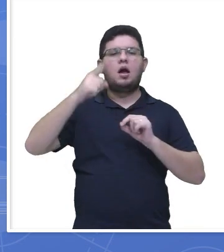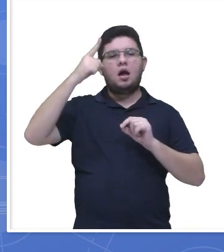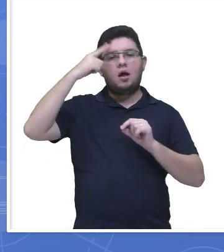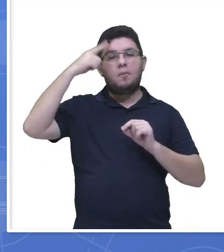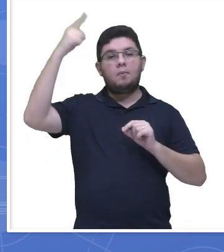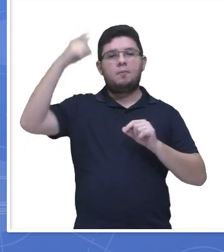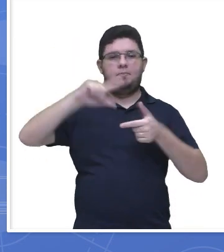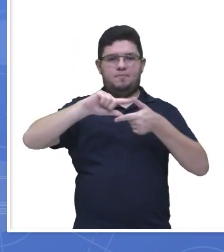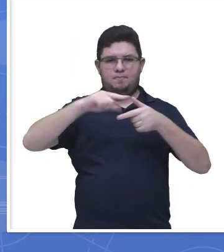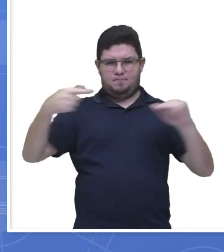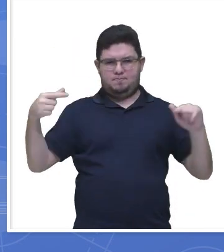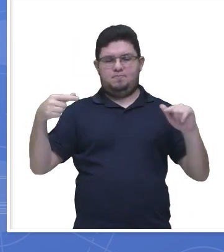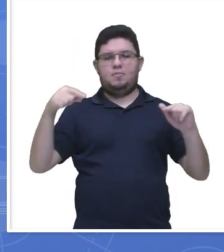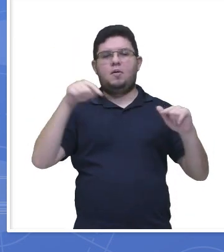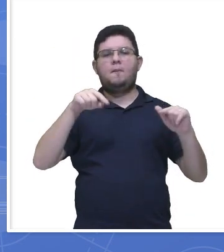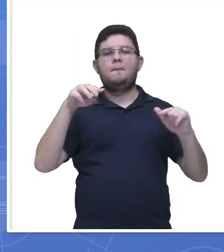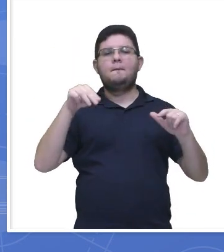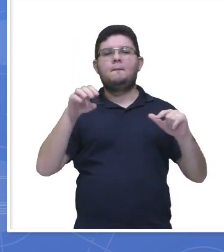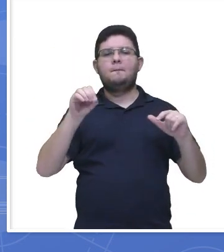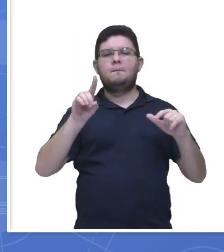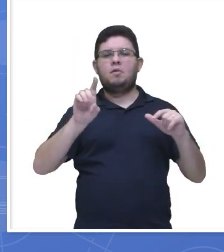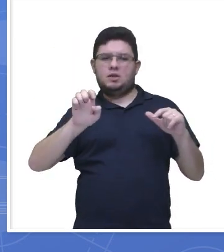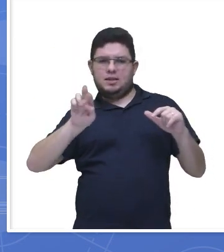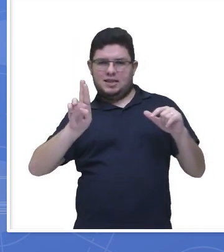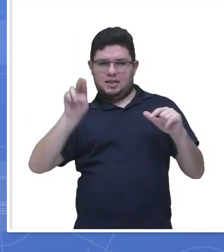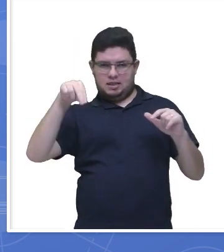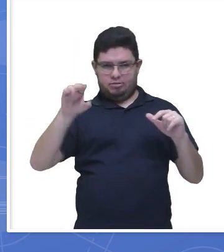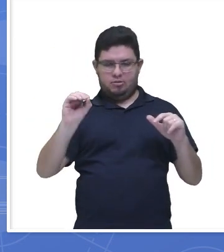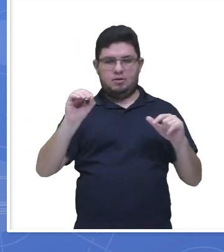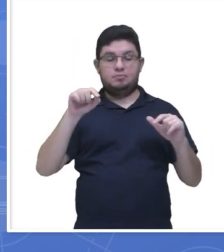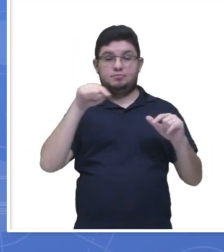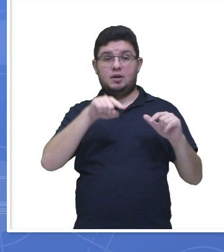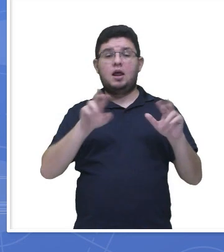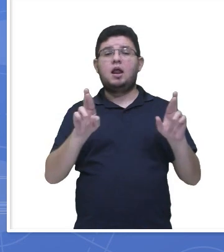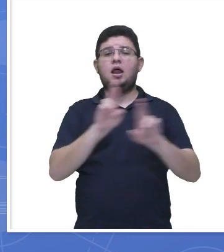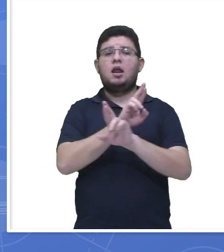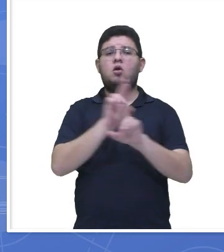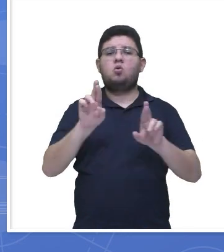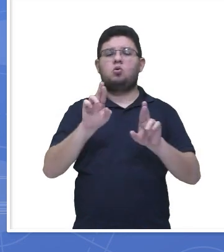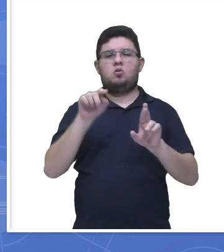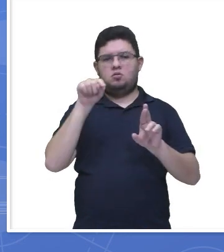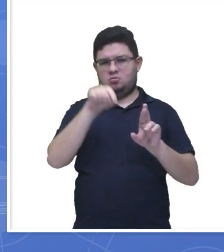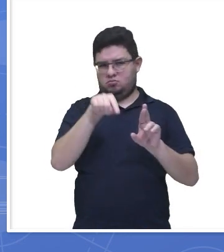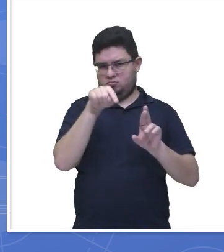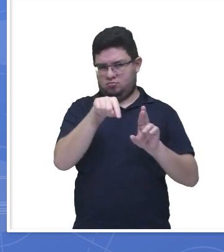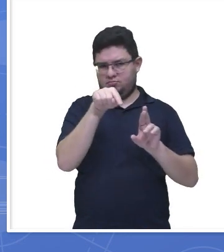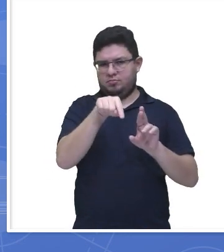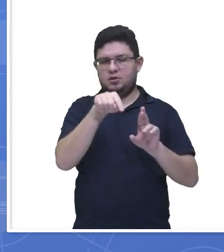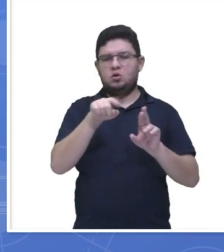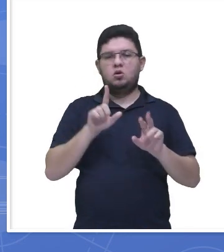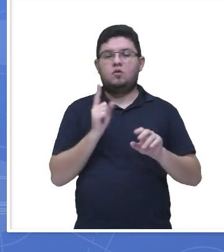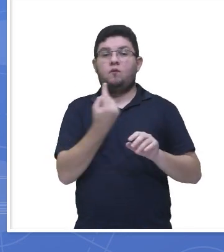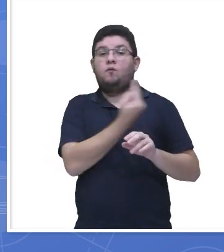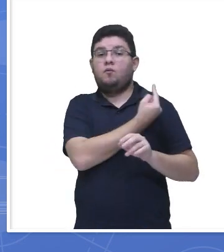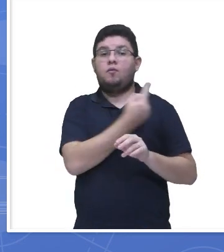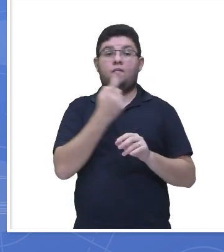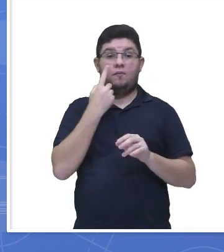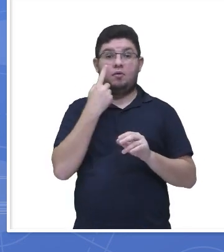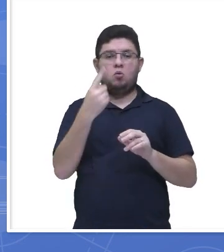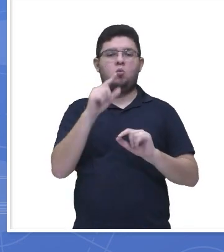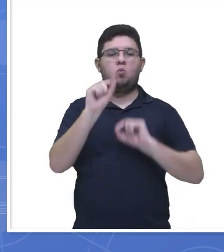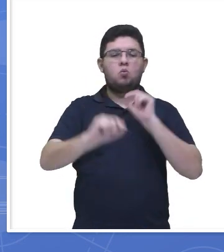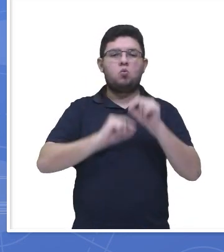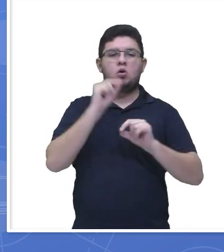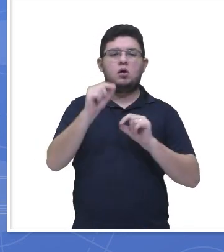surgimento do pensamento moderno. Muito bem. Baseado nisso daí, vamos ver, né, quais são